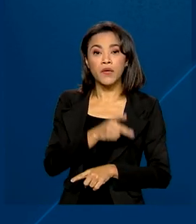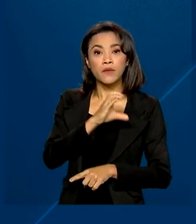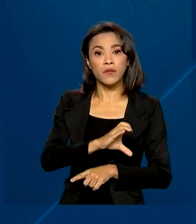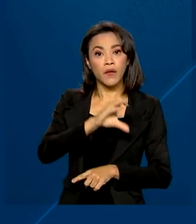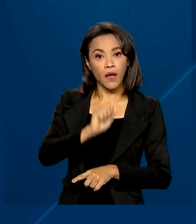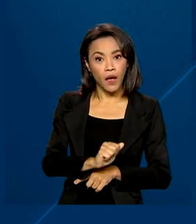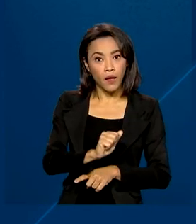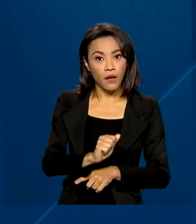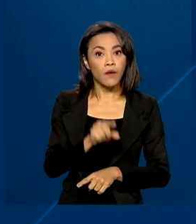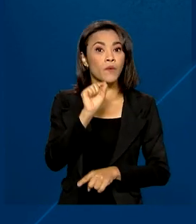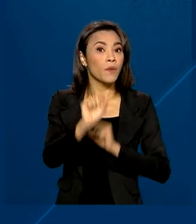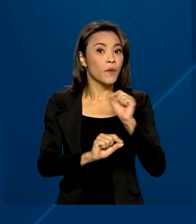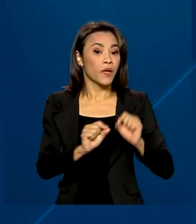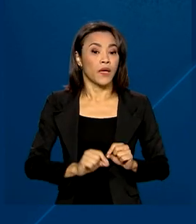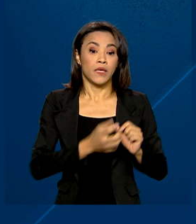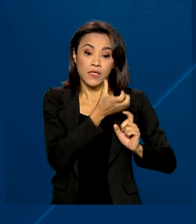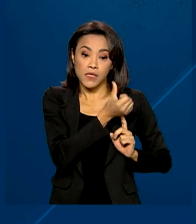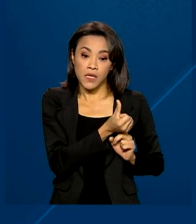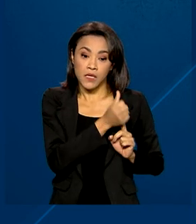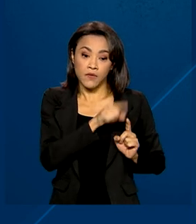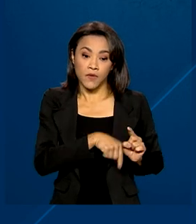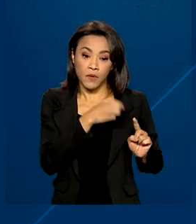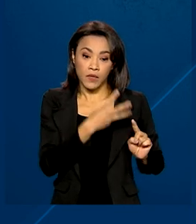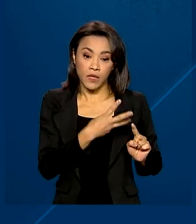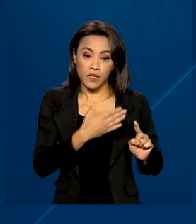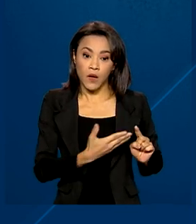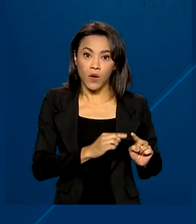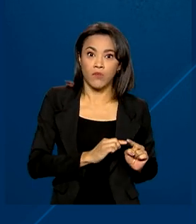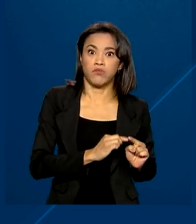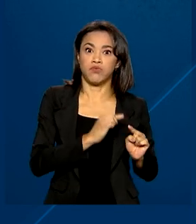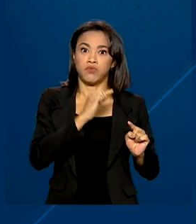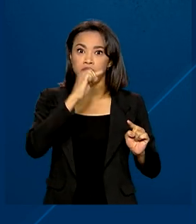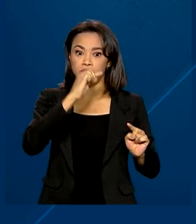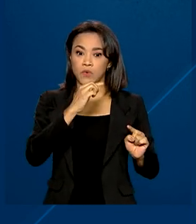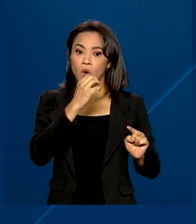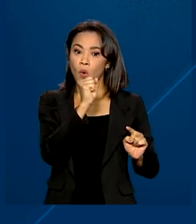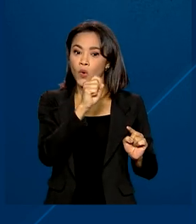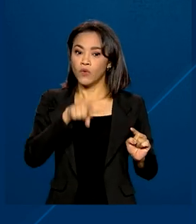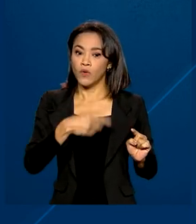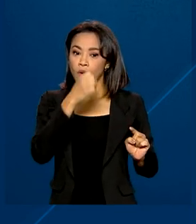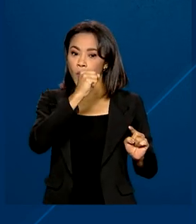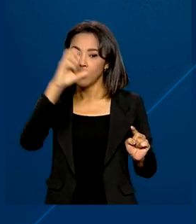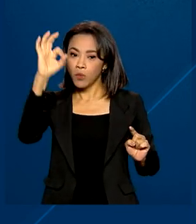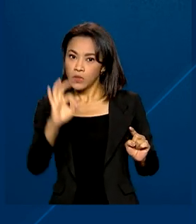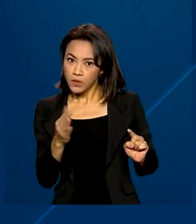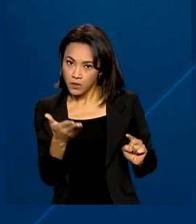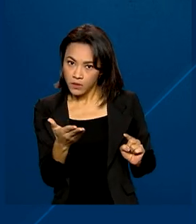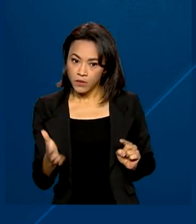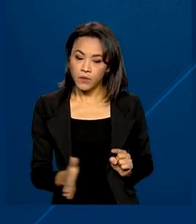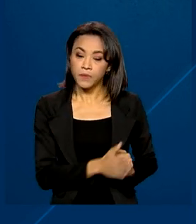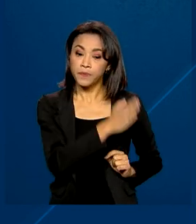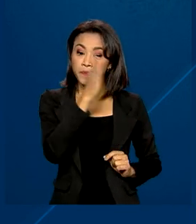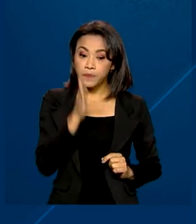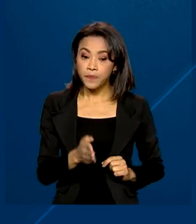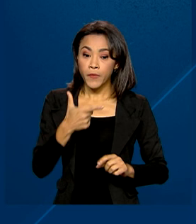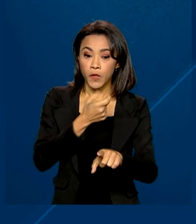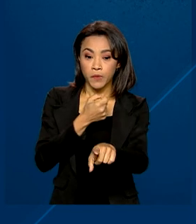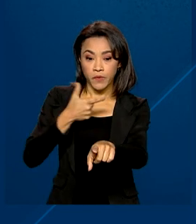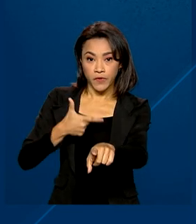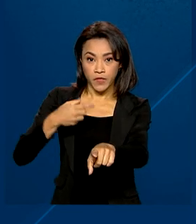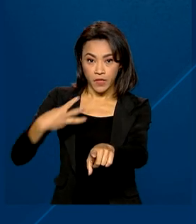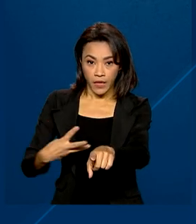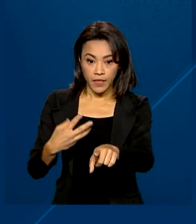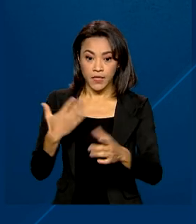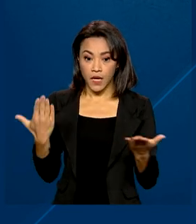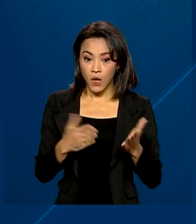ao consumidor amplo passou de 6,3 por cento para 8,8 por cento para 2023